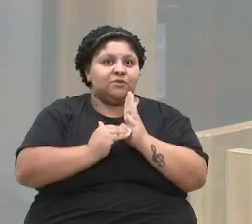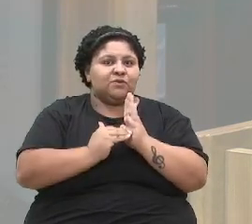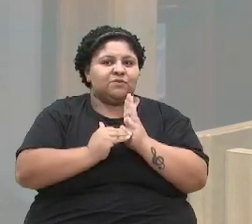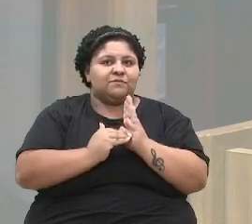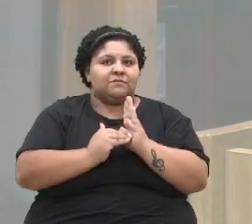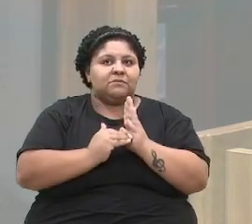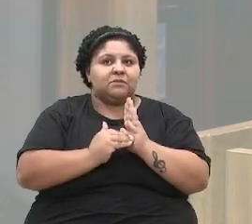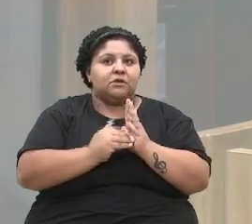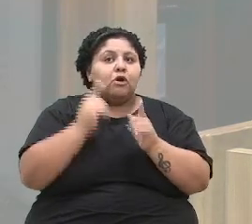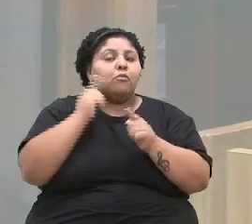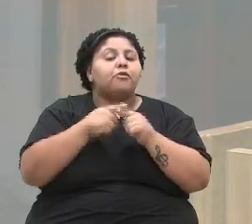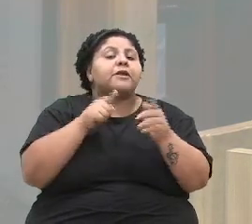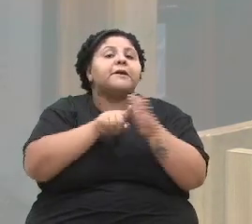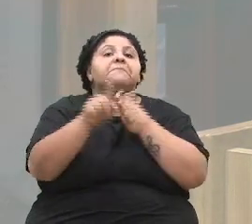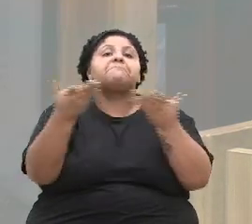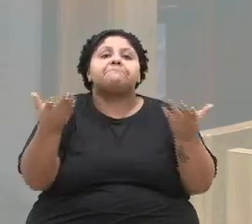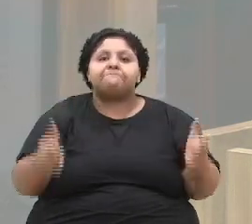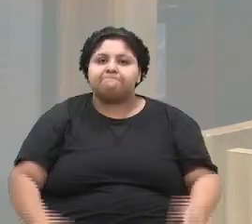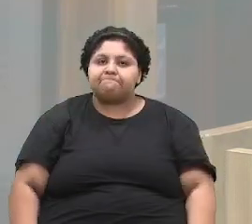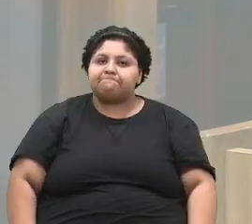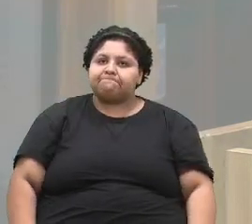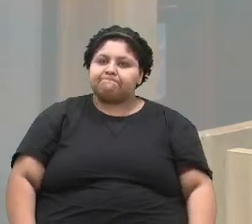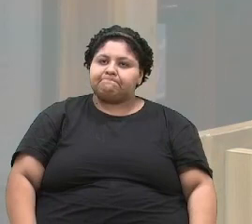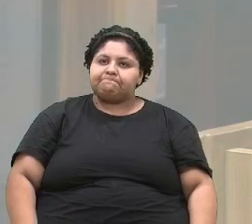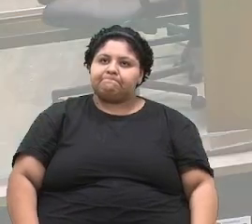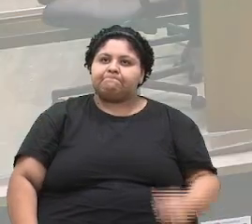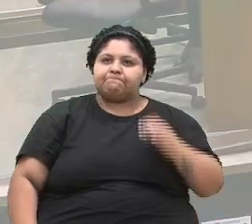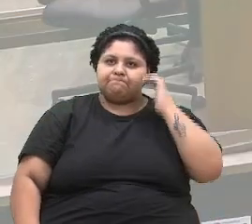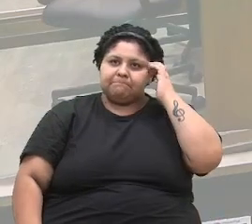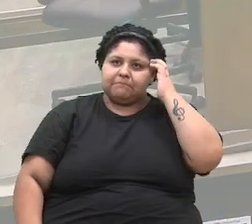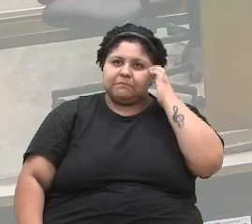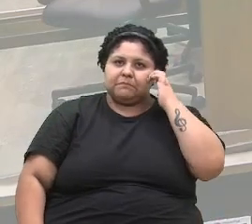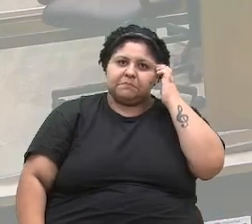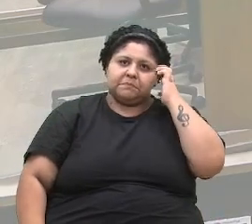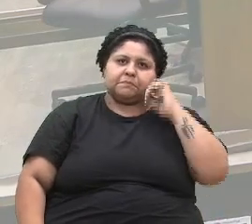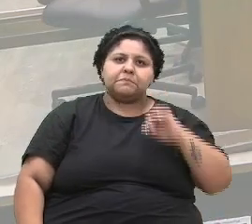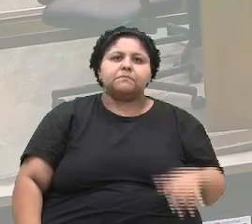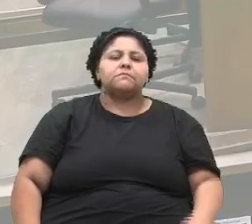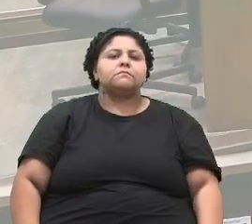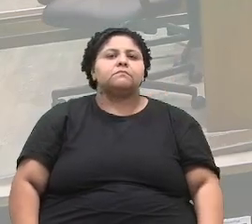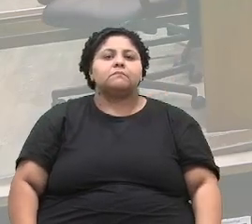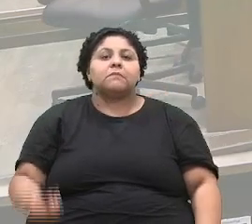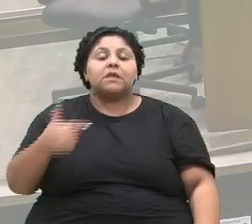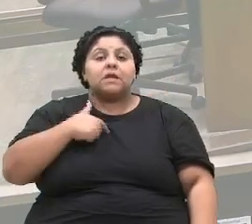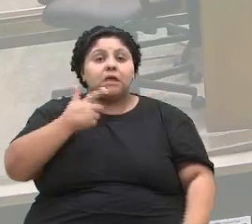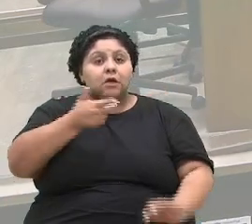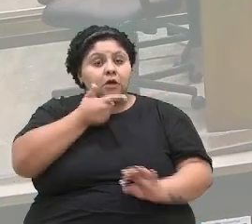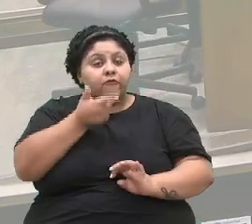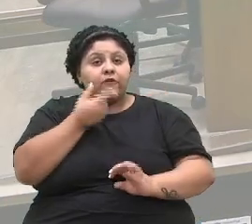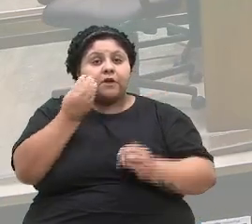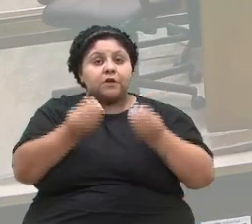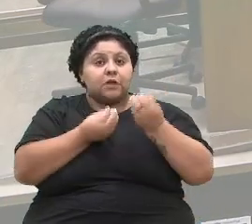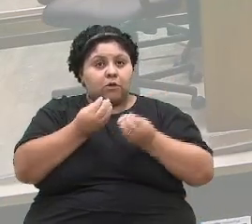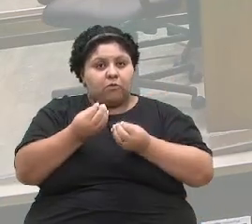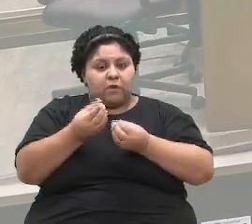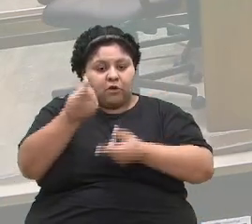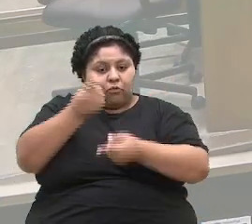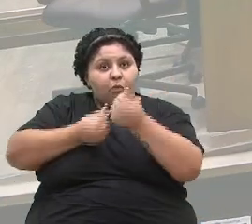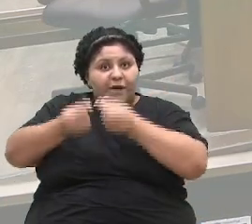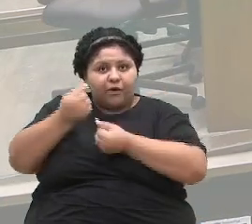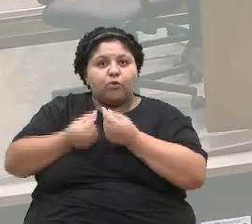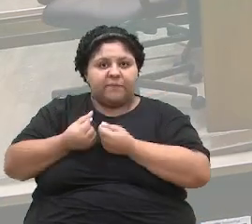São perguntas. A sua parte, vereador Zanquim. Uma parte, vereador Scalco. Eu vou falar aqui como economista,